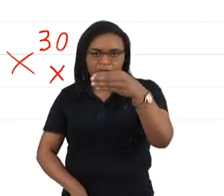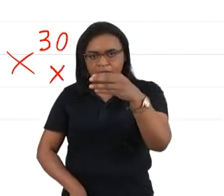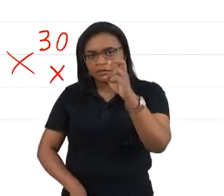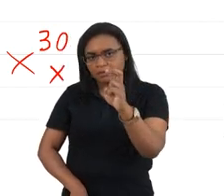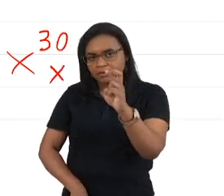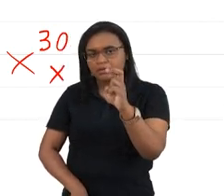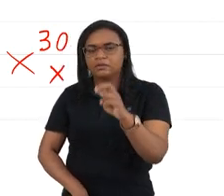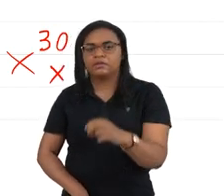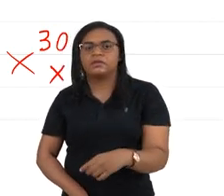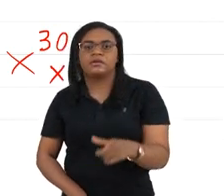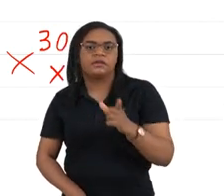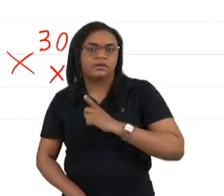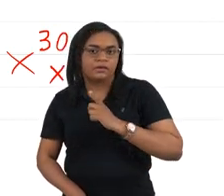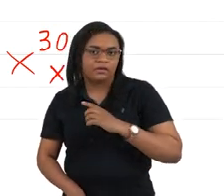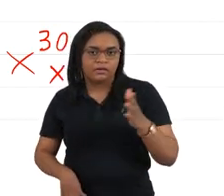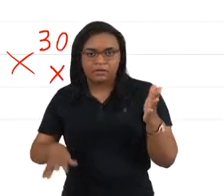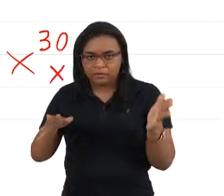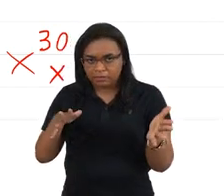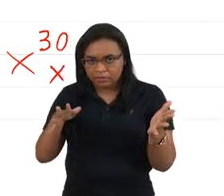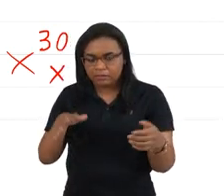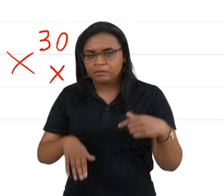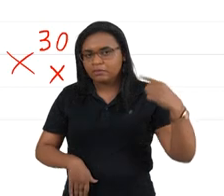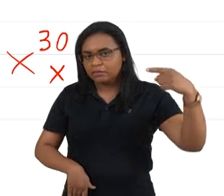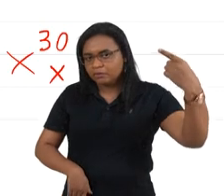5. Aí, nós temos aqui esse outro aqui.